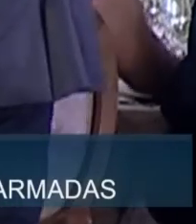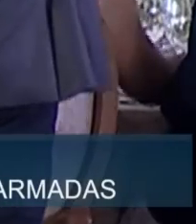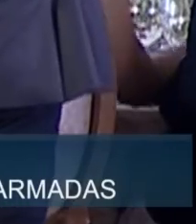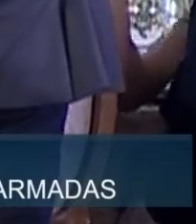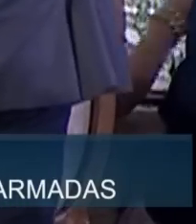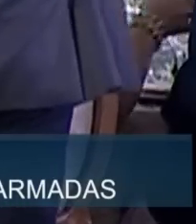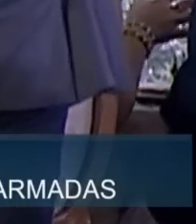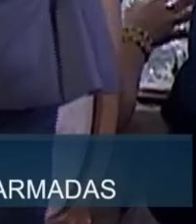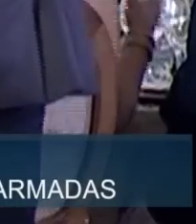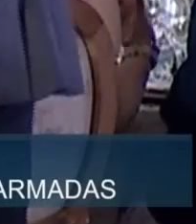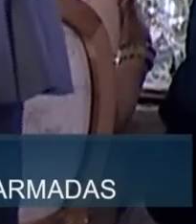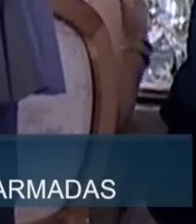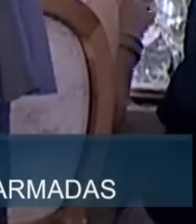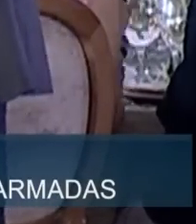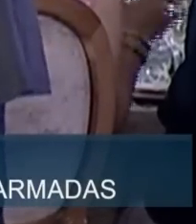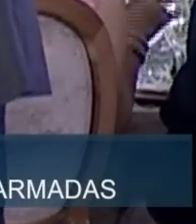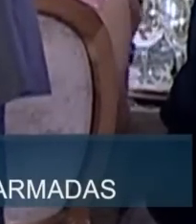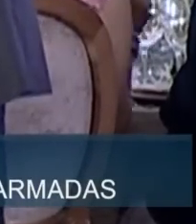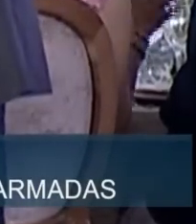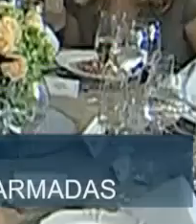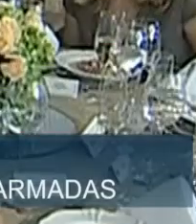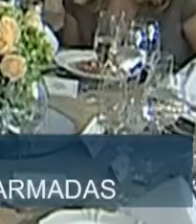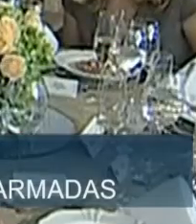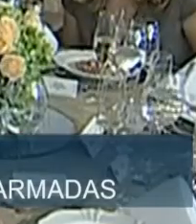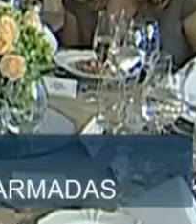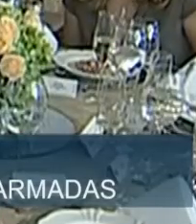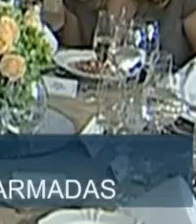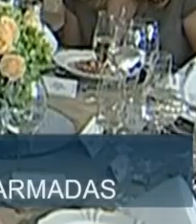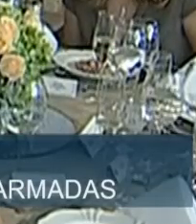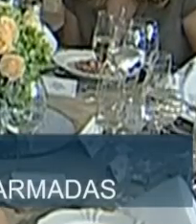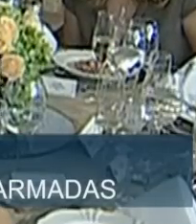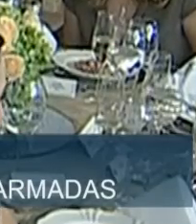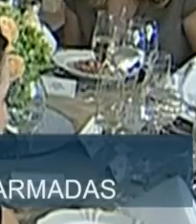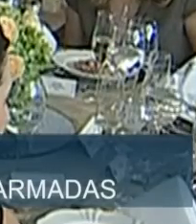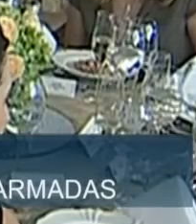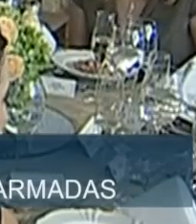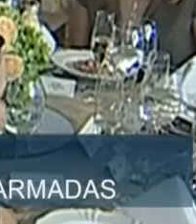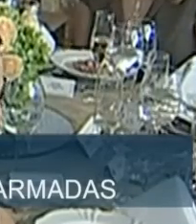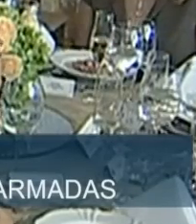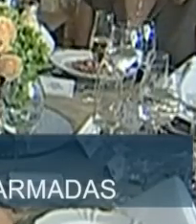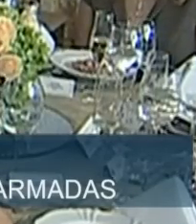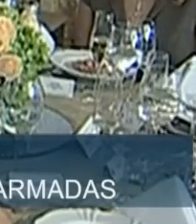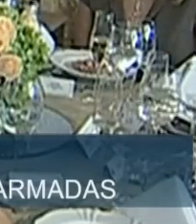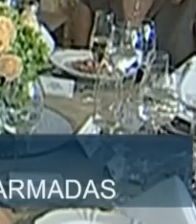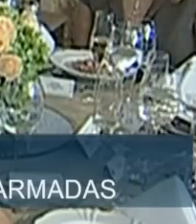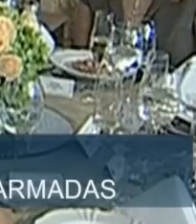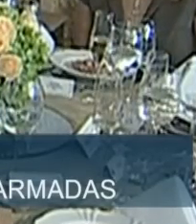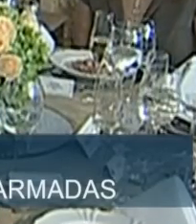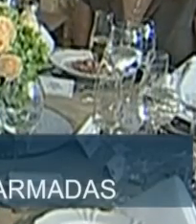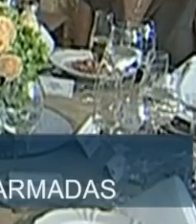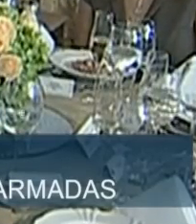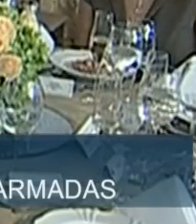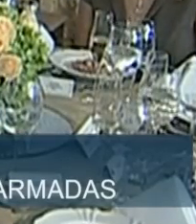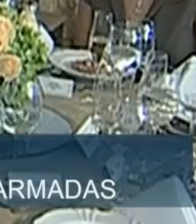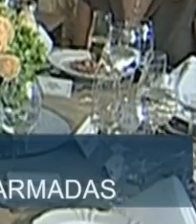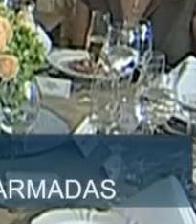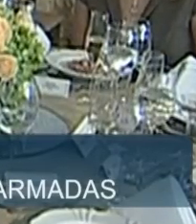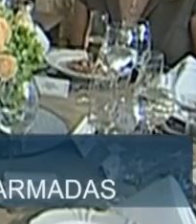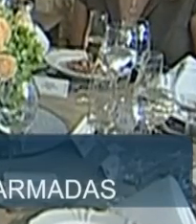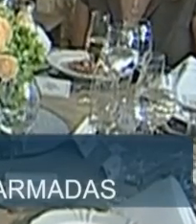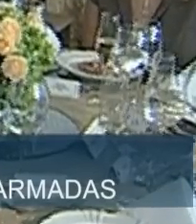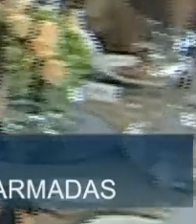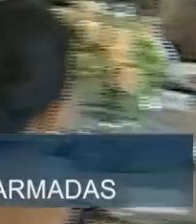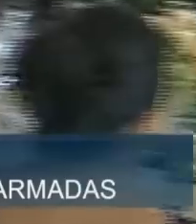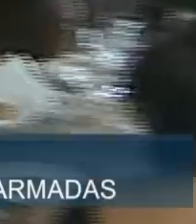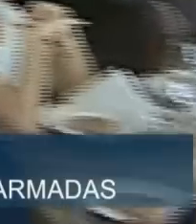O senhor ministro da Defesa e os comandantes da Marinha, do Exército e da Aeronáutica brindarão a Sua Excelência, a